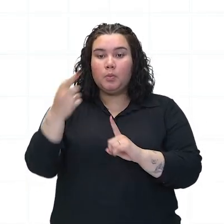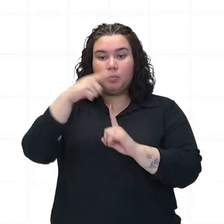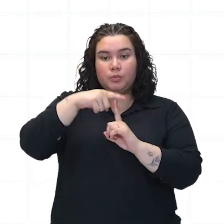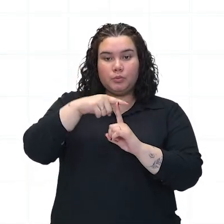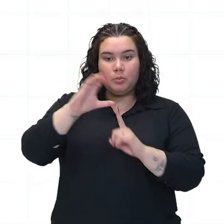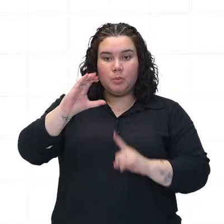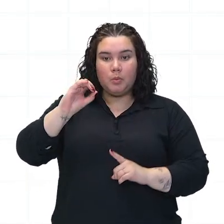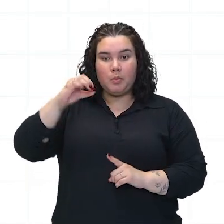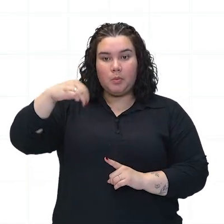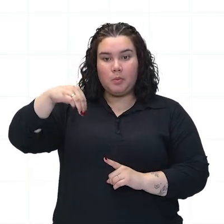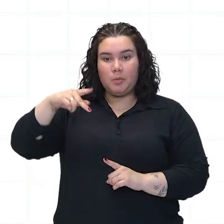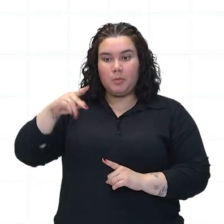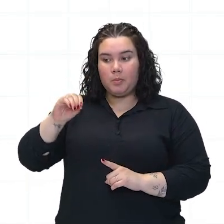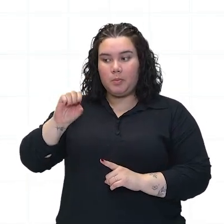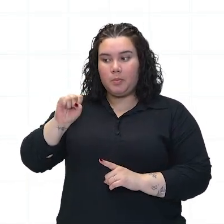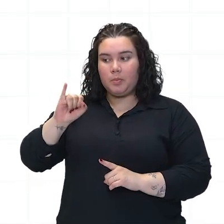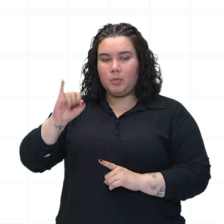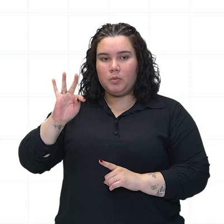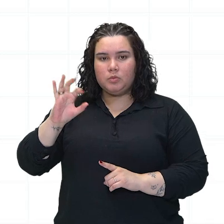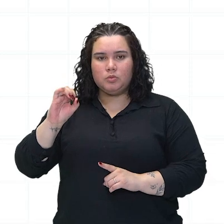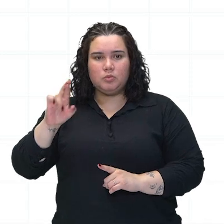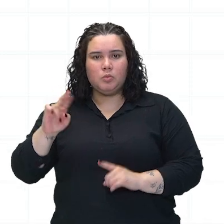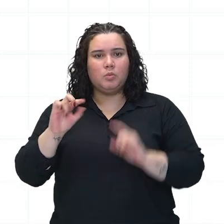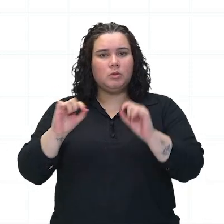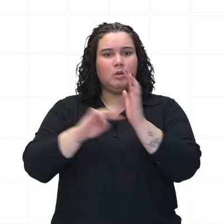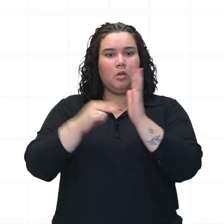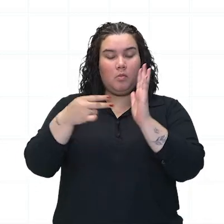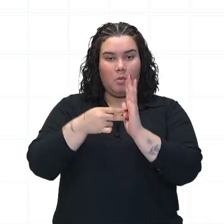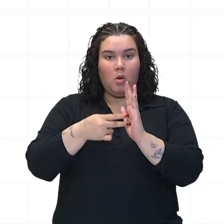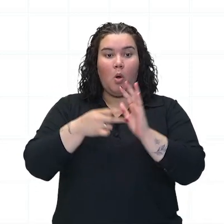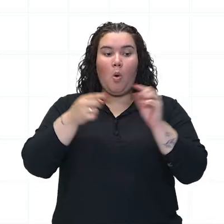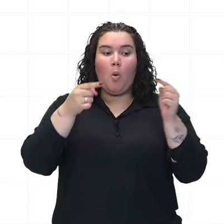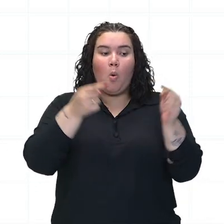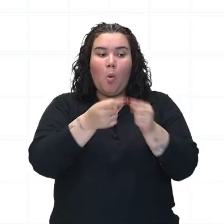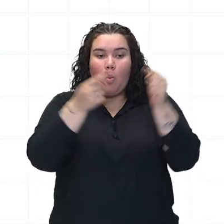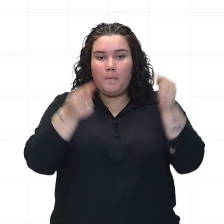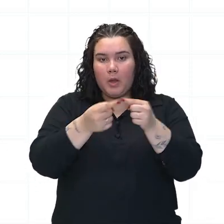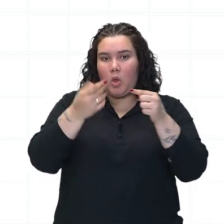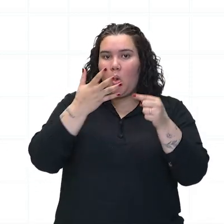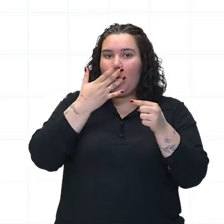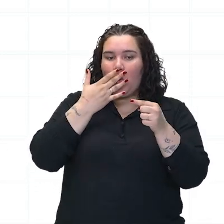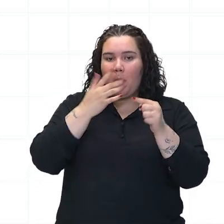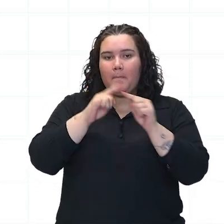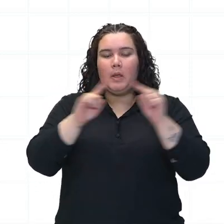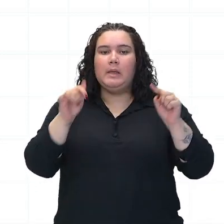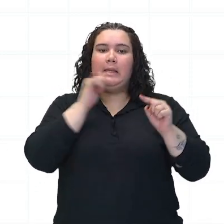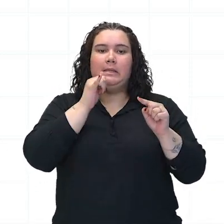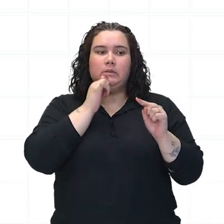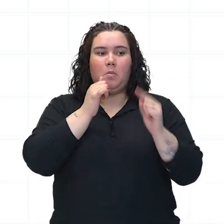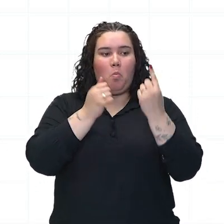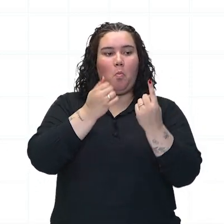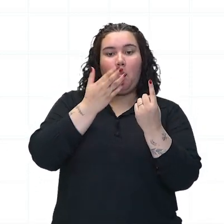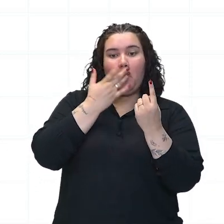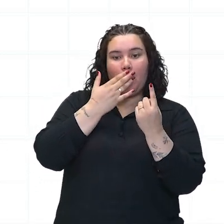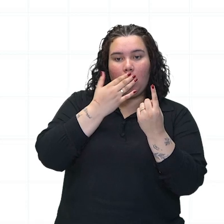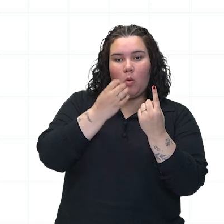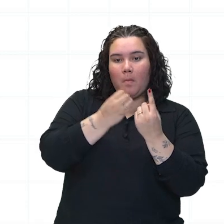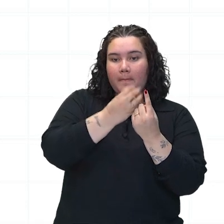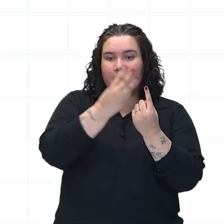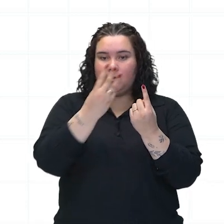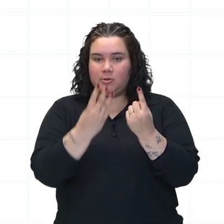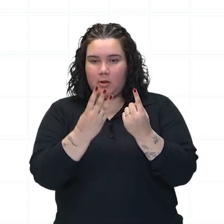estar combinando essas cores que não vão estar exatamente do lado, mas eu posso pular 3 casas desse